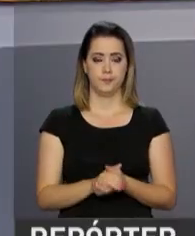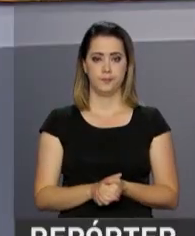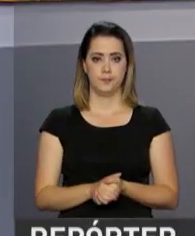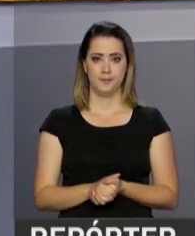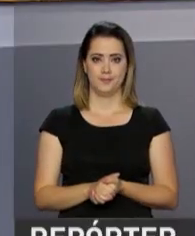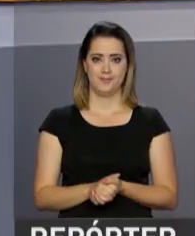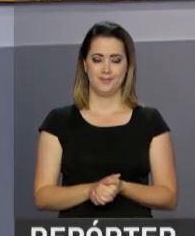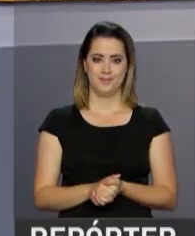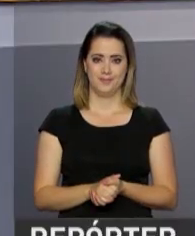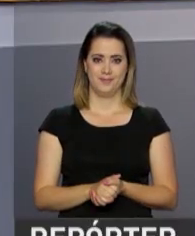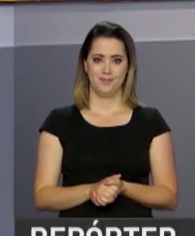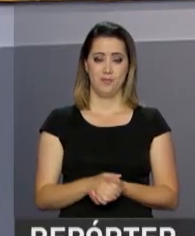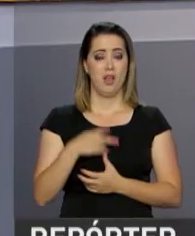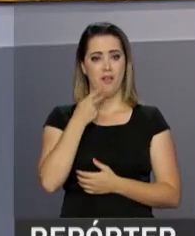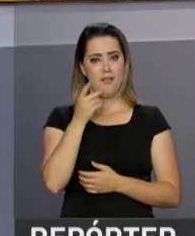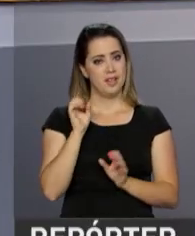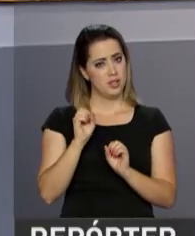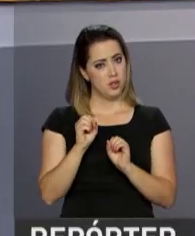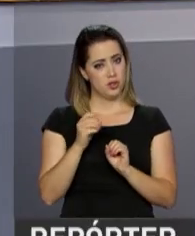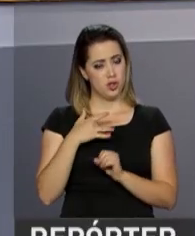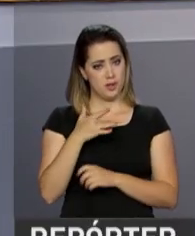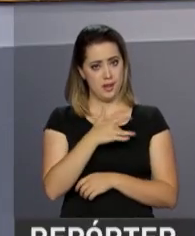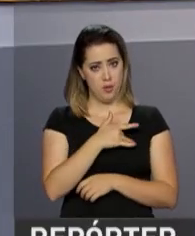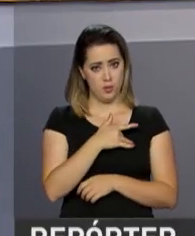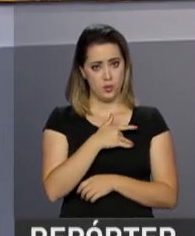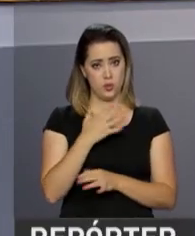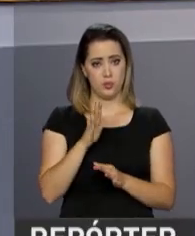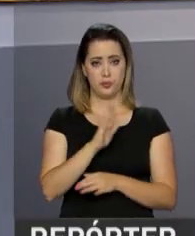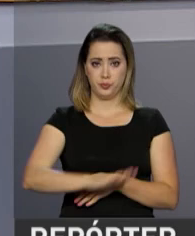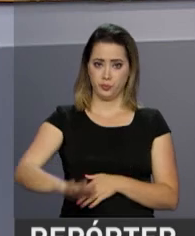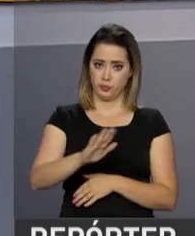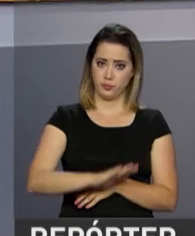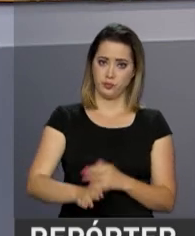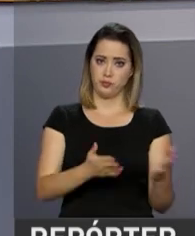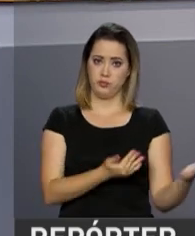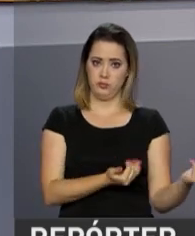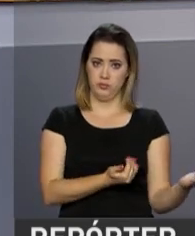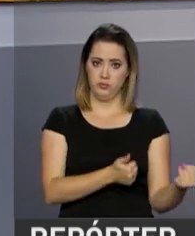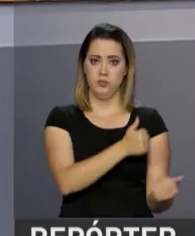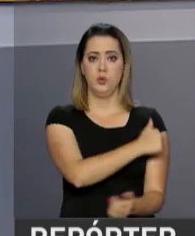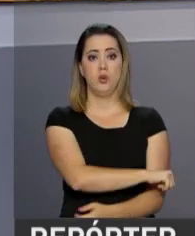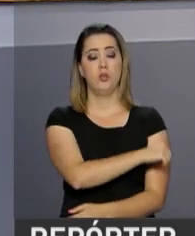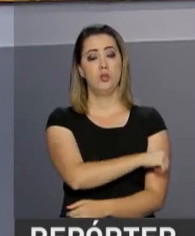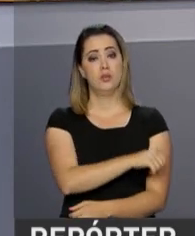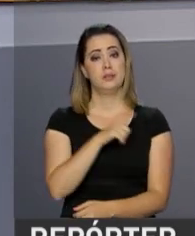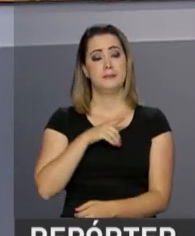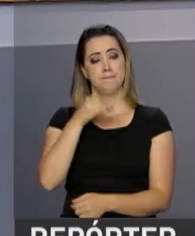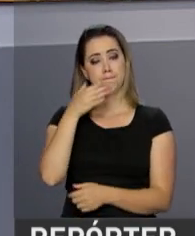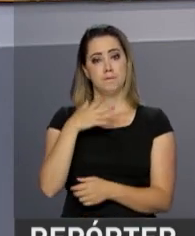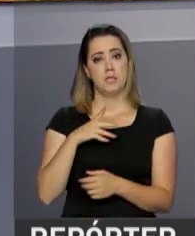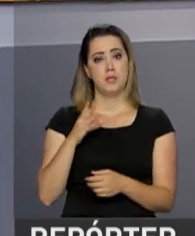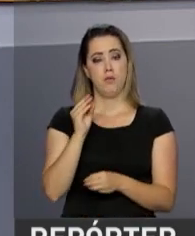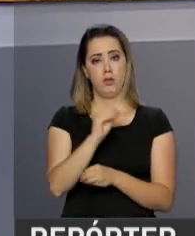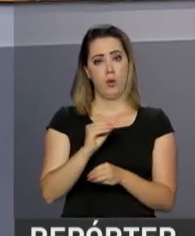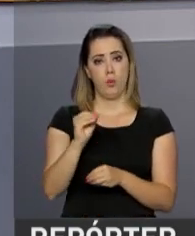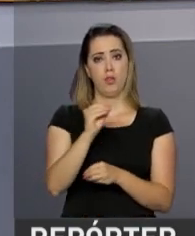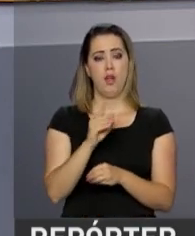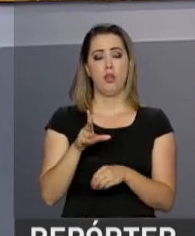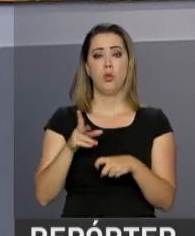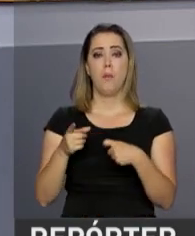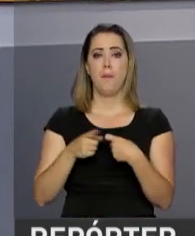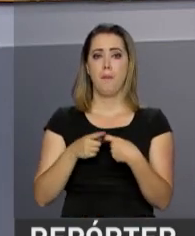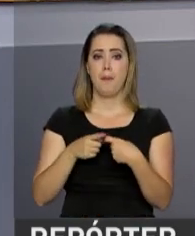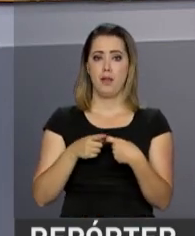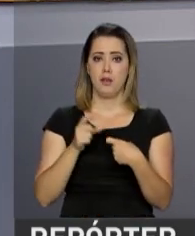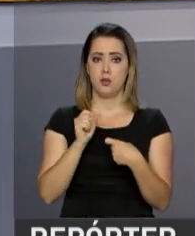e falando ainda de saúde crianças e adolescentes do rio de janeiro que fazem tratamento contra o câncer agora vão poder receber